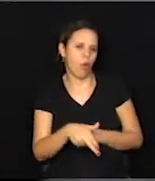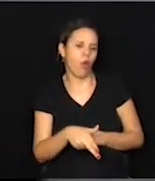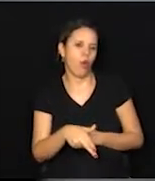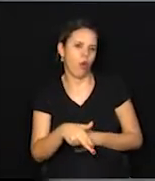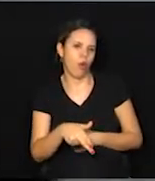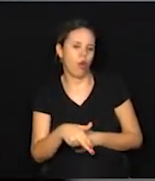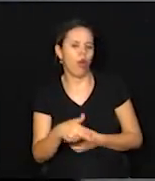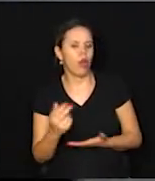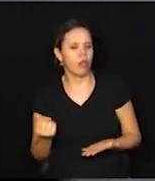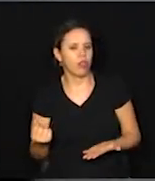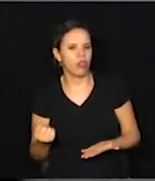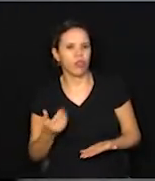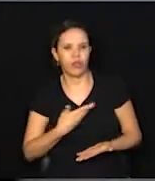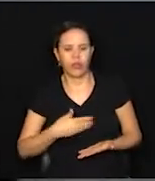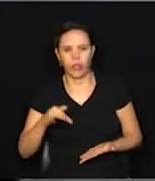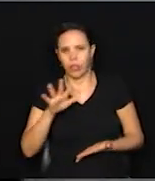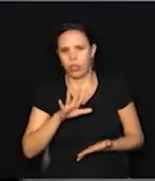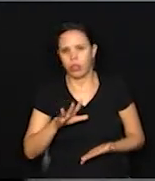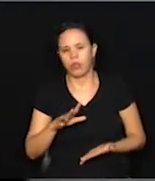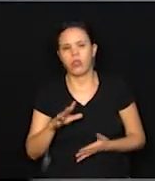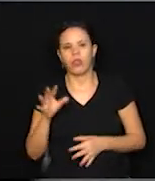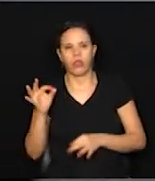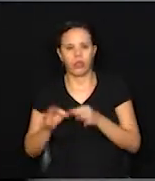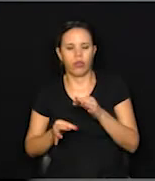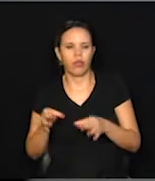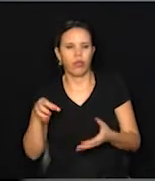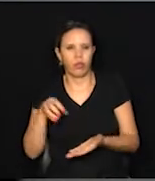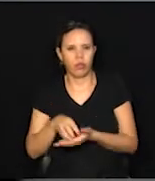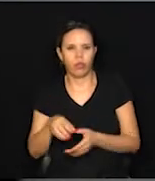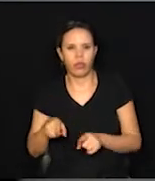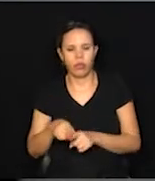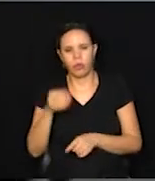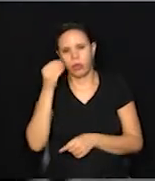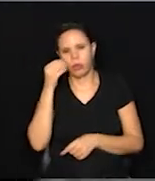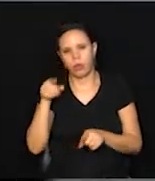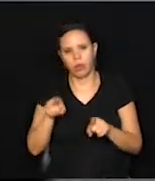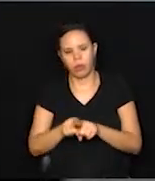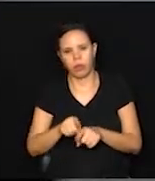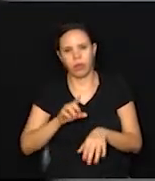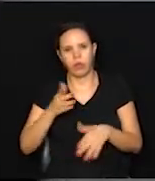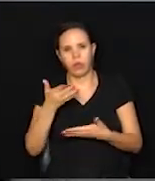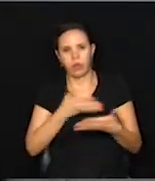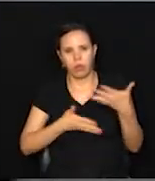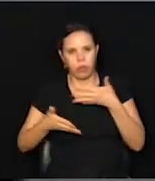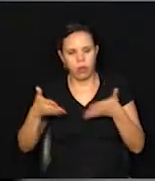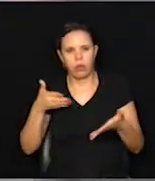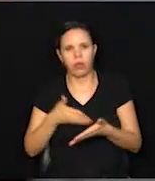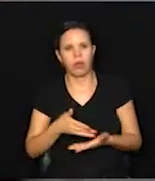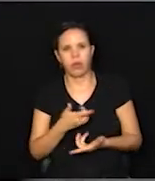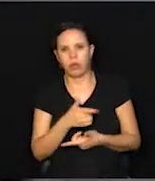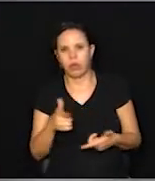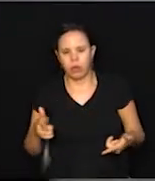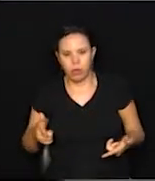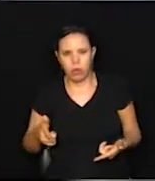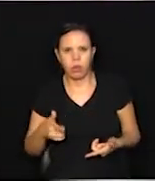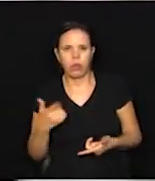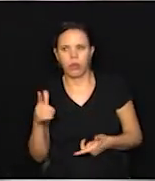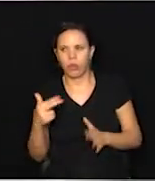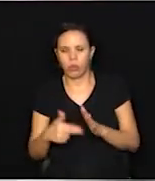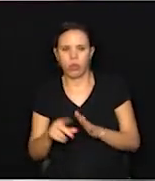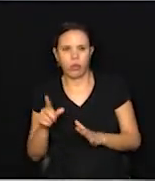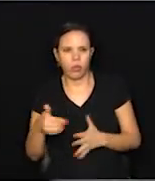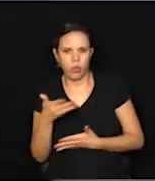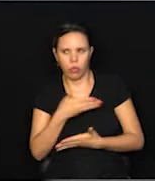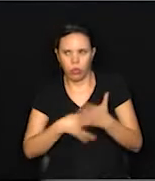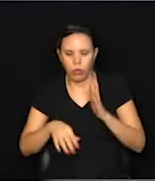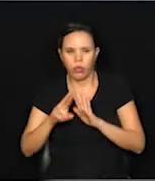inclusive juridicamente as tentativas do governo federal de atrapalhar, porque não tem outro nome, atrapalhar essas